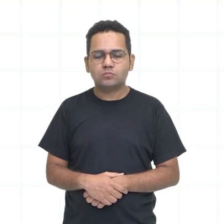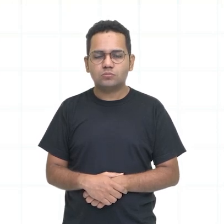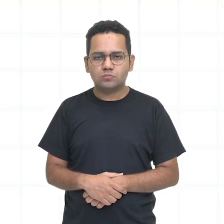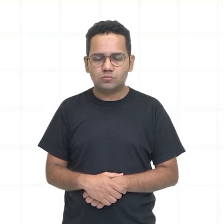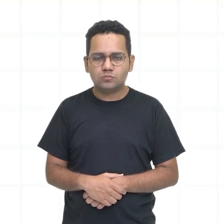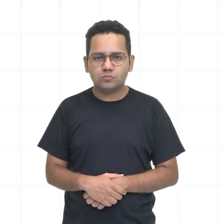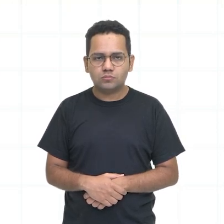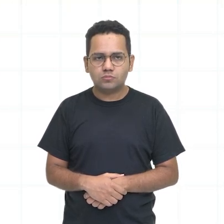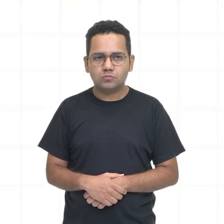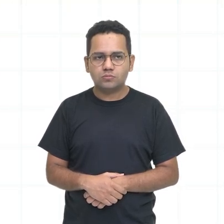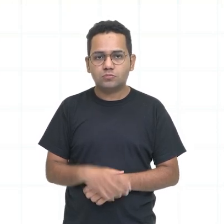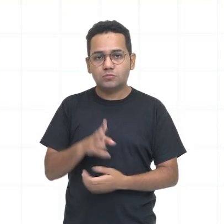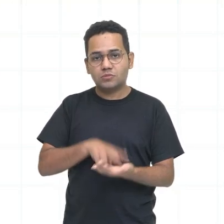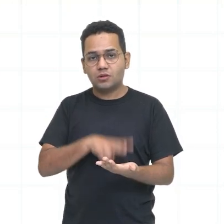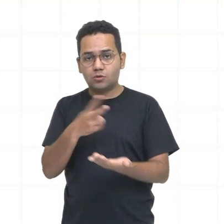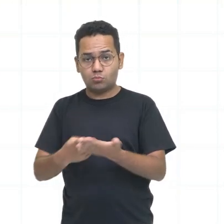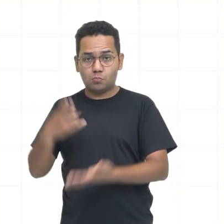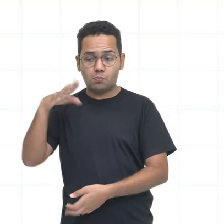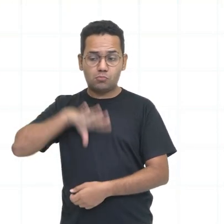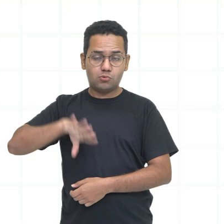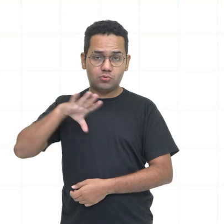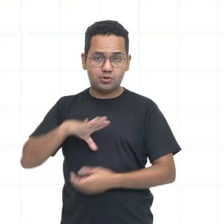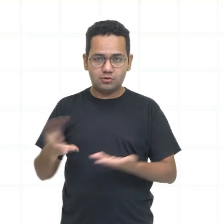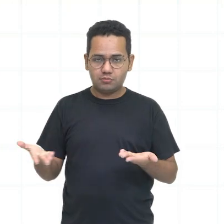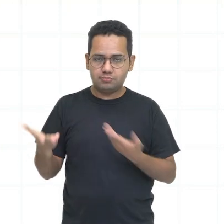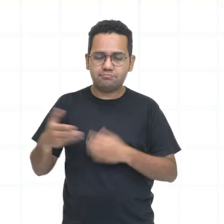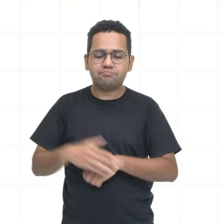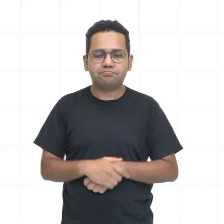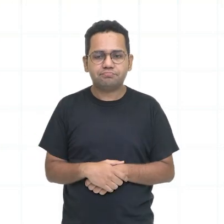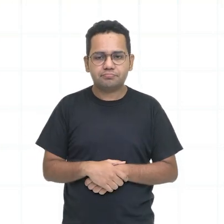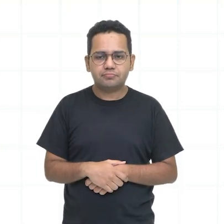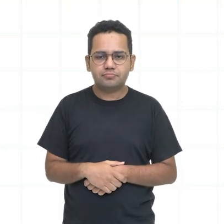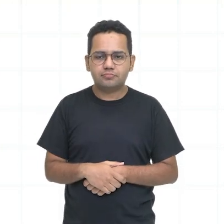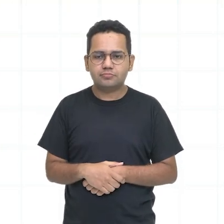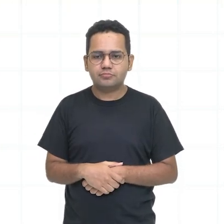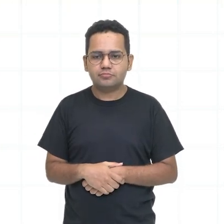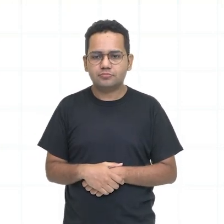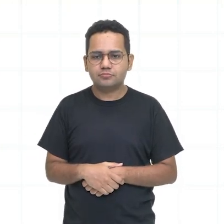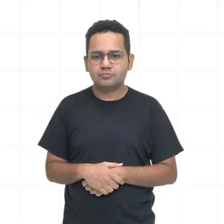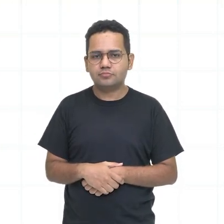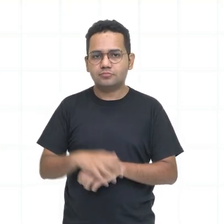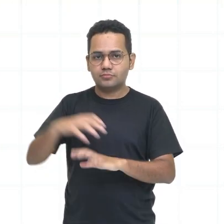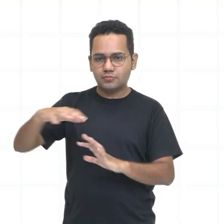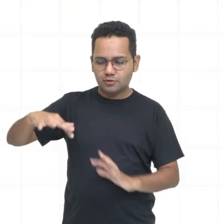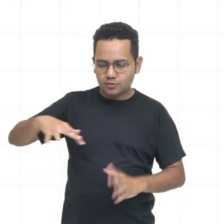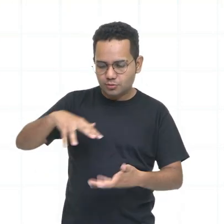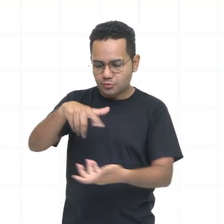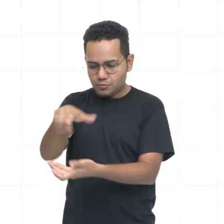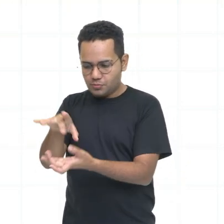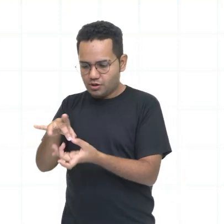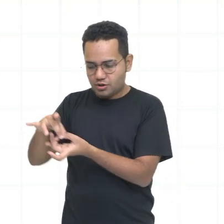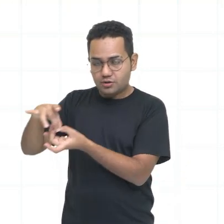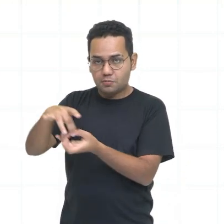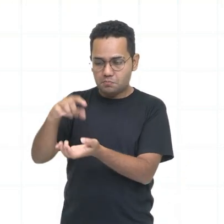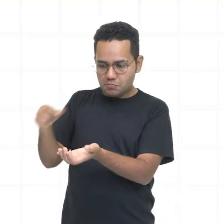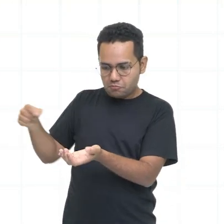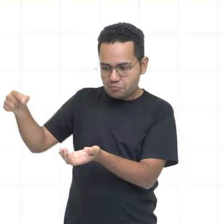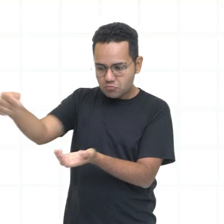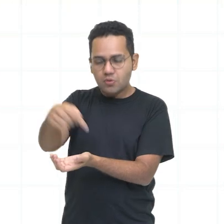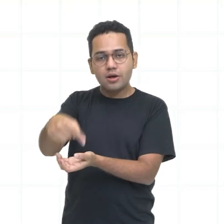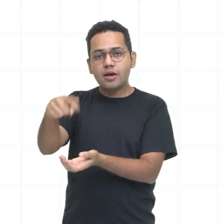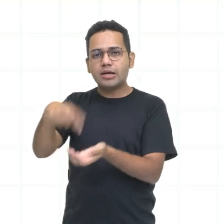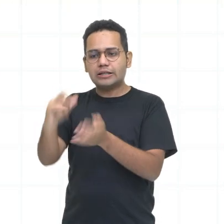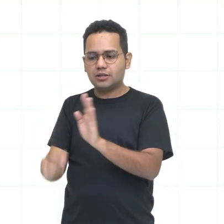global trends. O que está escrito então? A globalização e as identidades híbridas. As